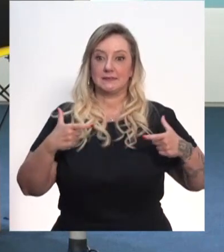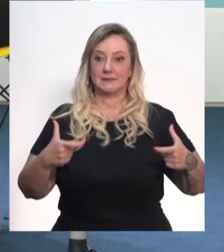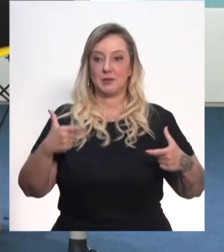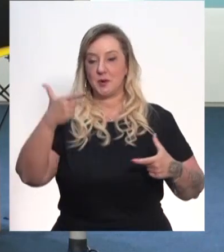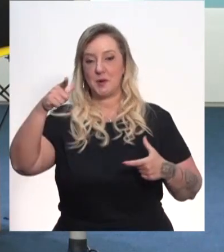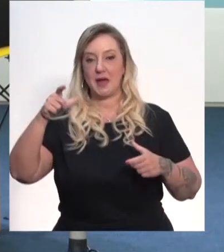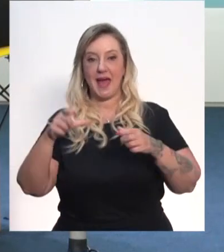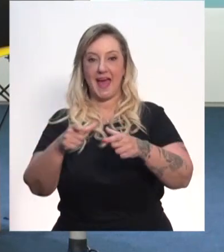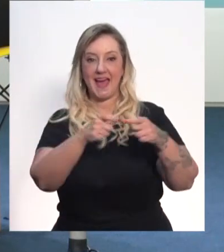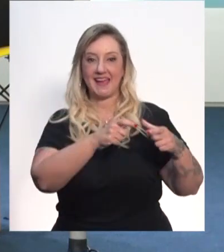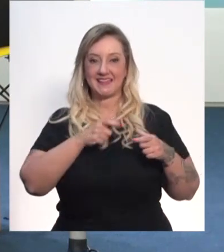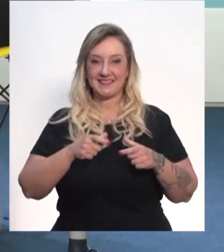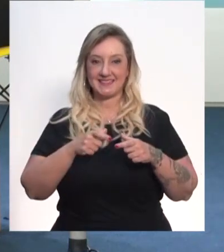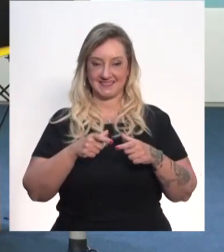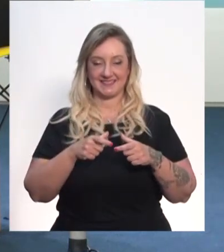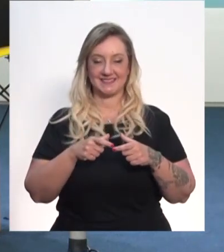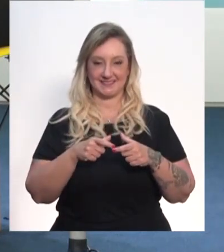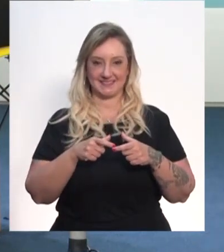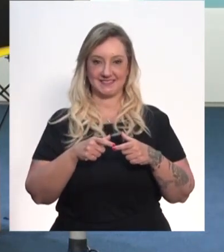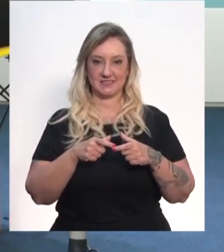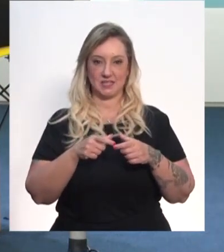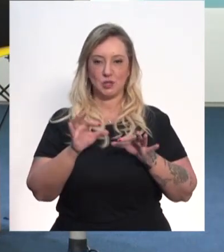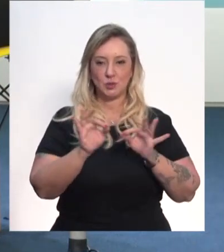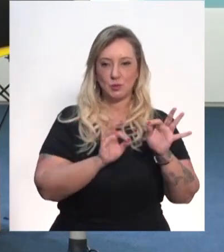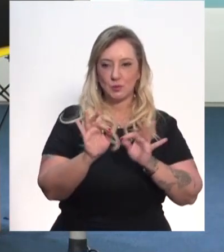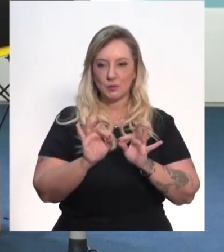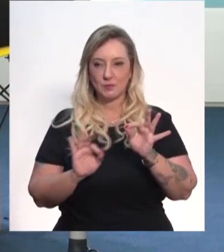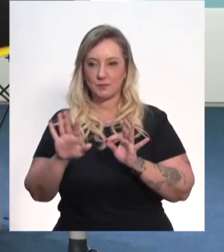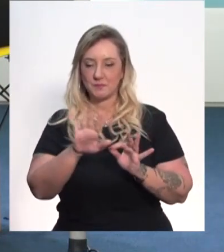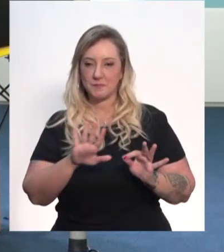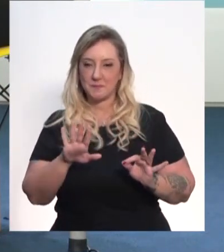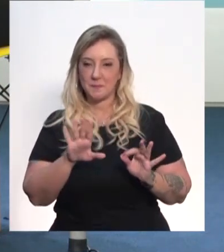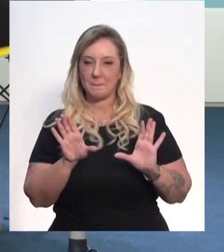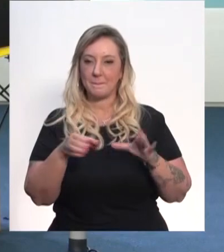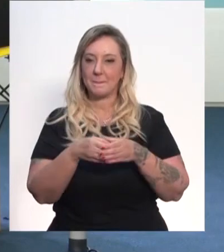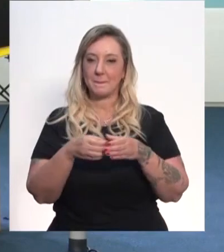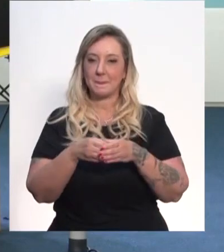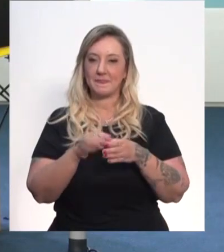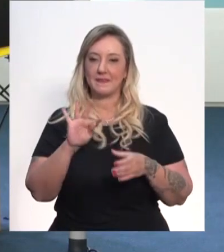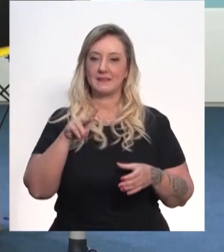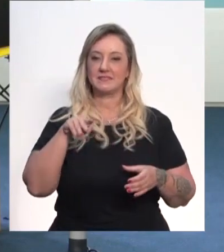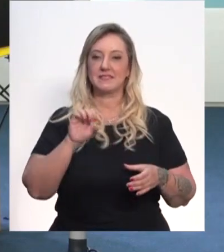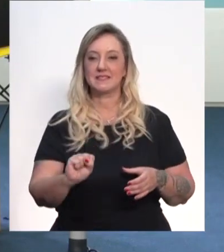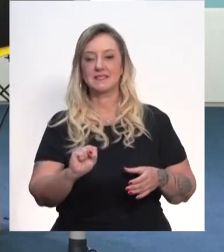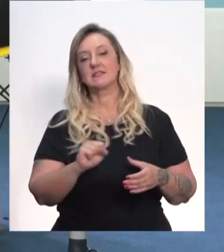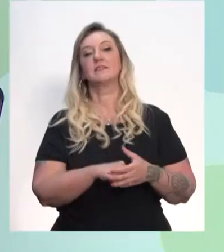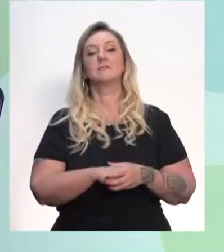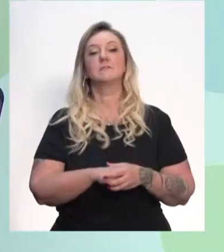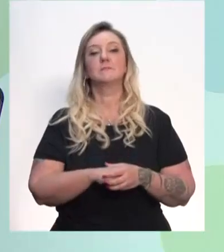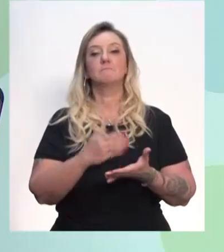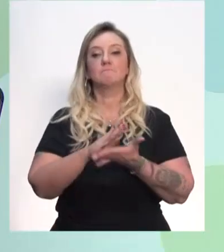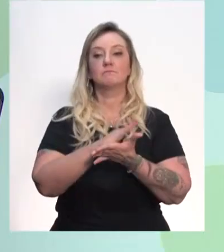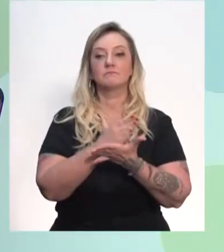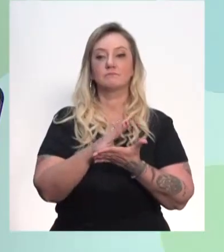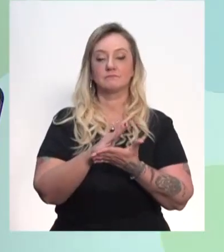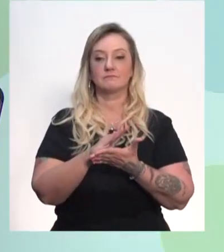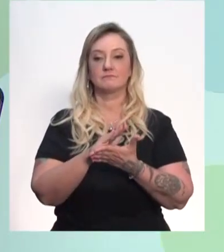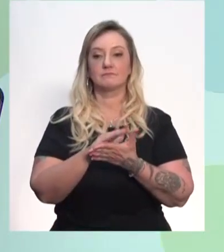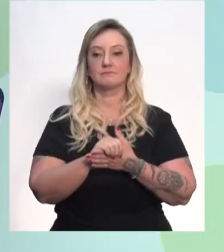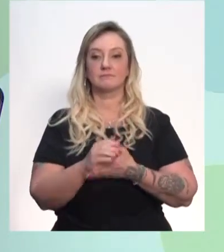e embora tenha aparecido os créditos, eu peço desculpa porque eu não me apresentei, né? Então, claro que nós temos aqui alguns PCs que